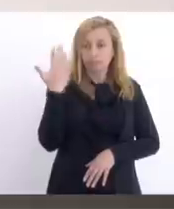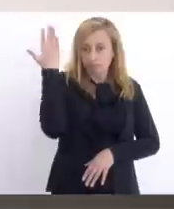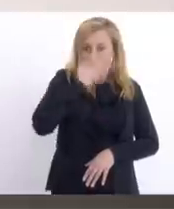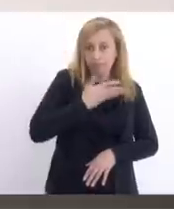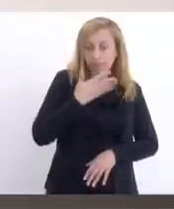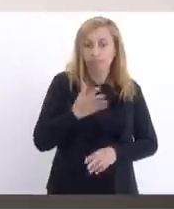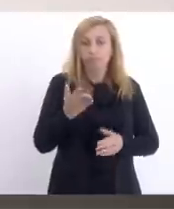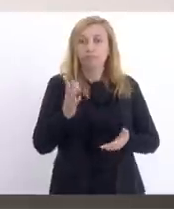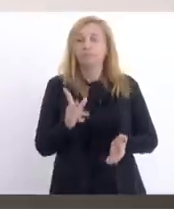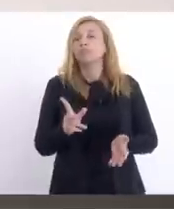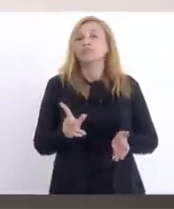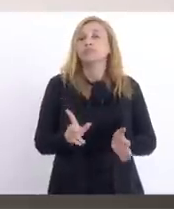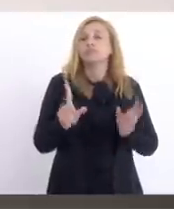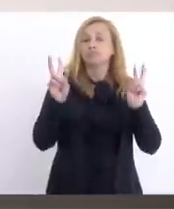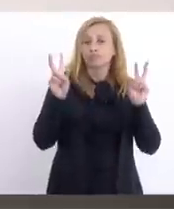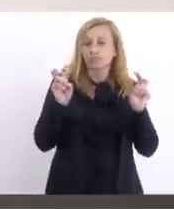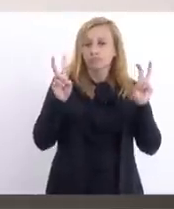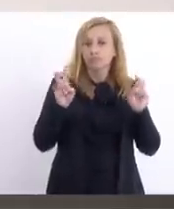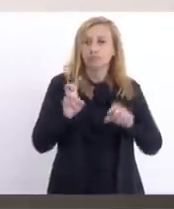matéria.